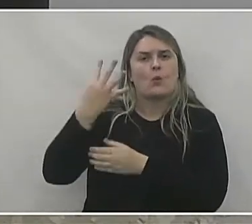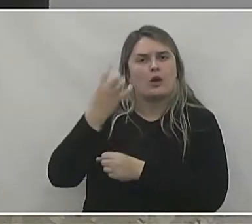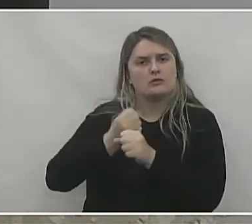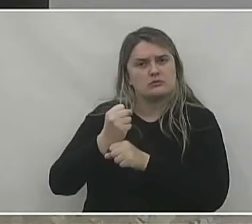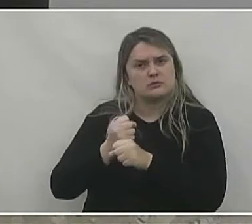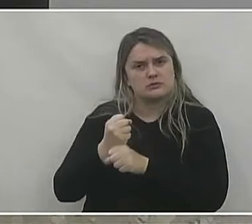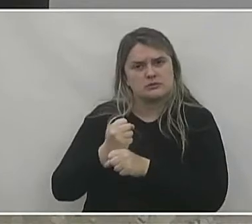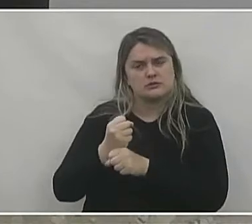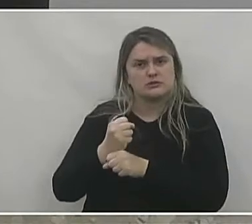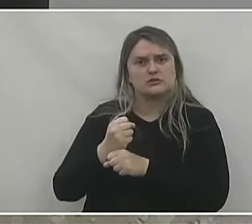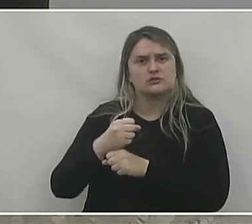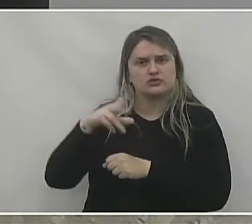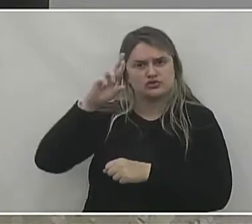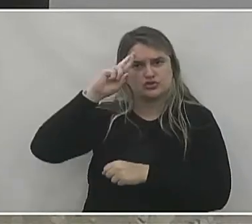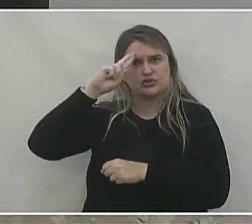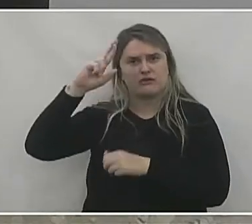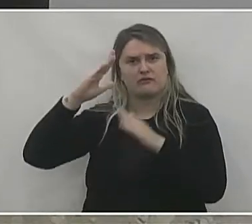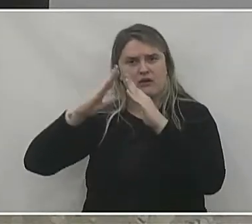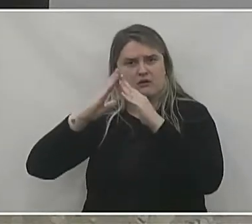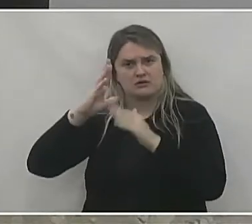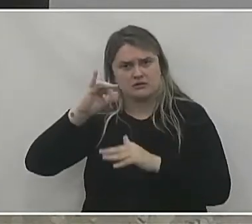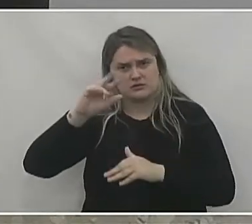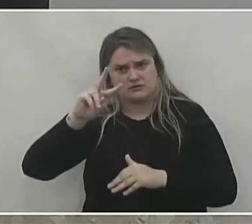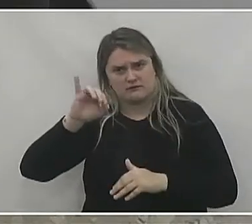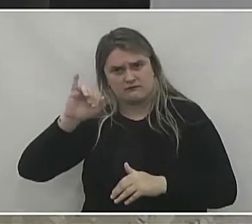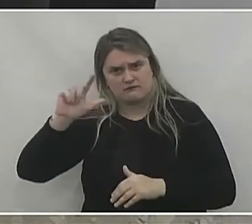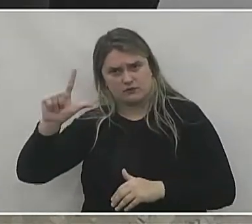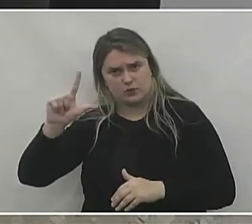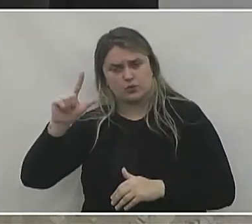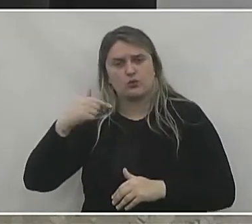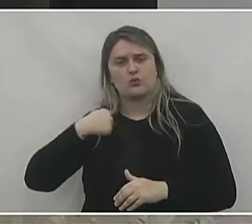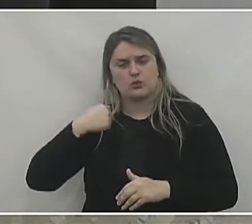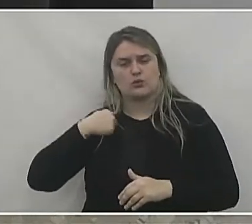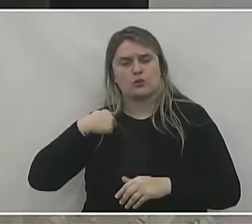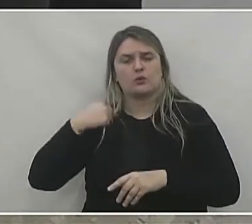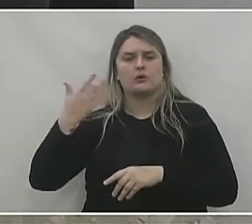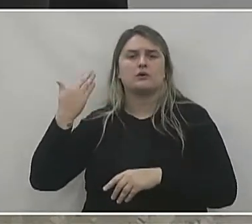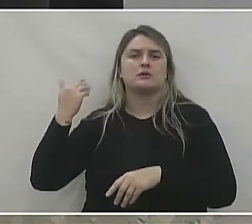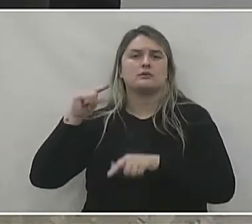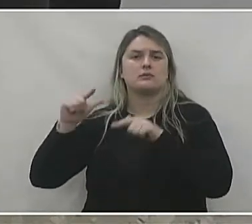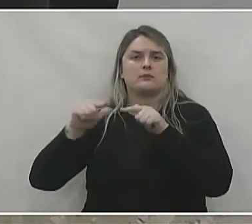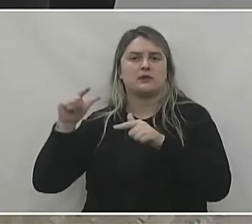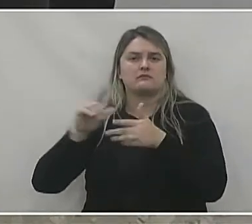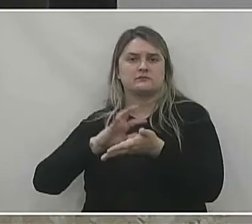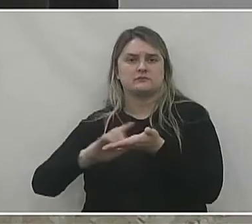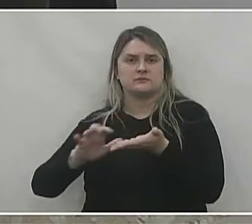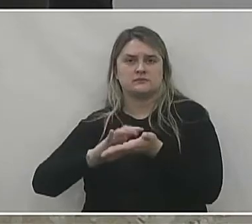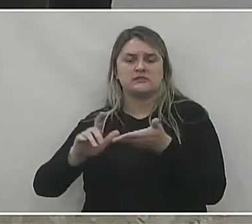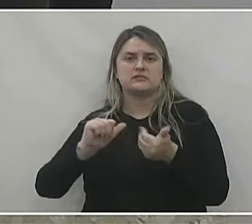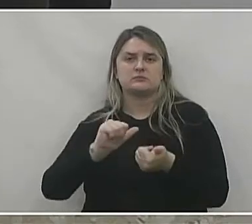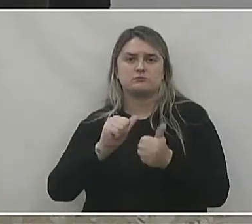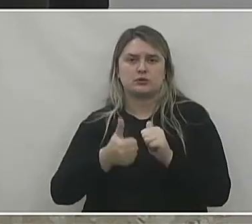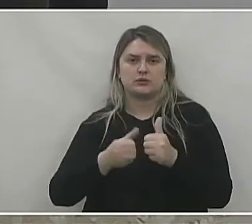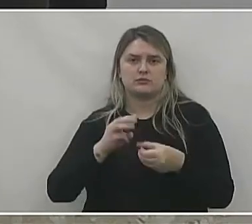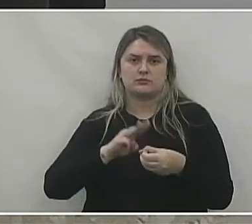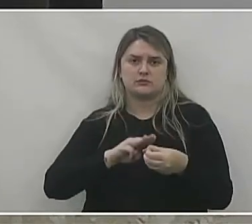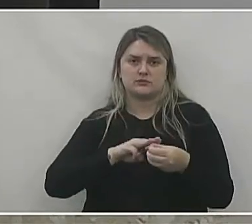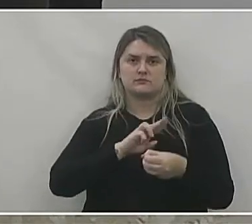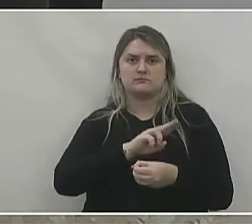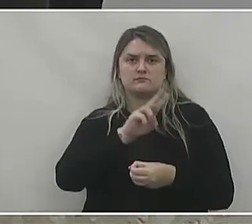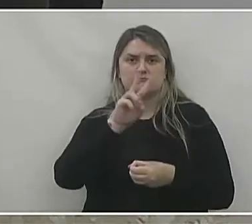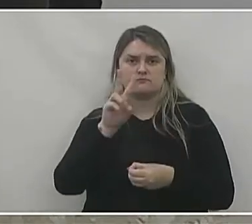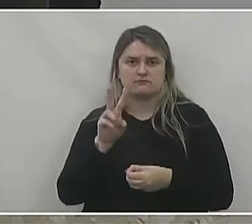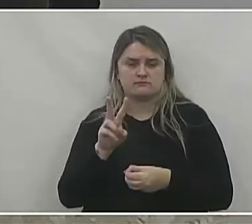anos que passou enquanto chefe da Casa Civil. Eu, estando como secretário de esportes do município de